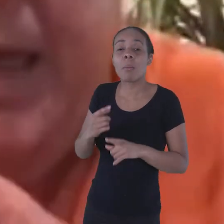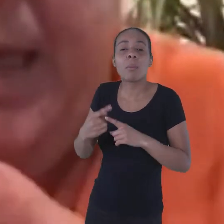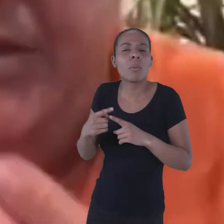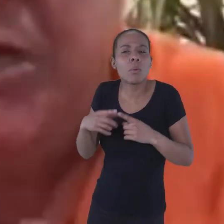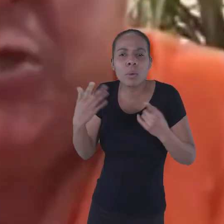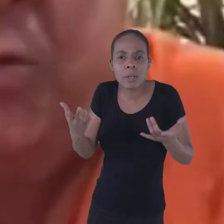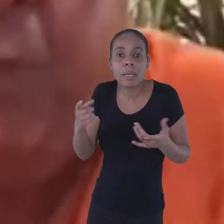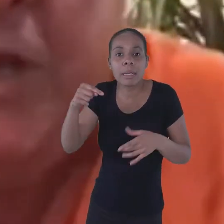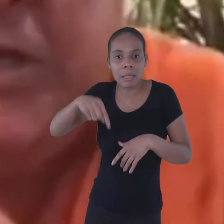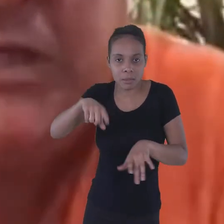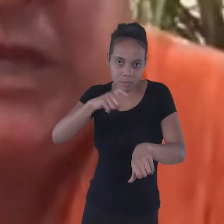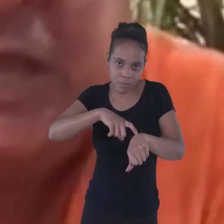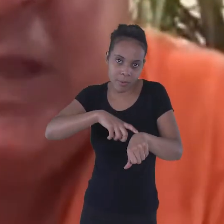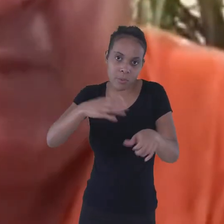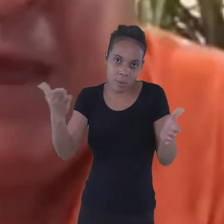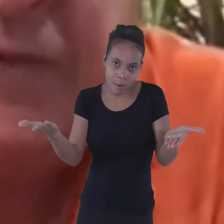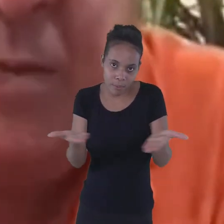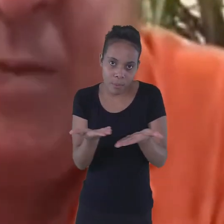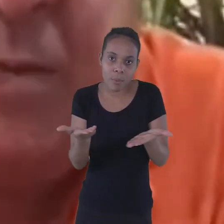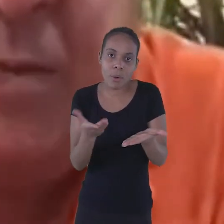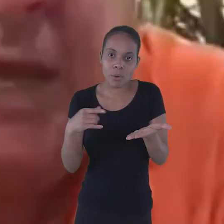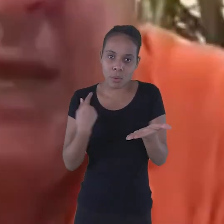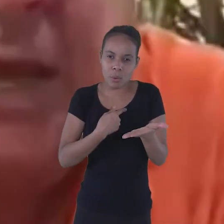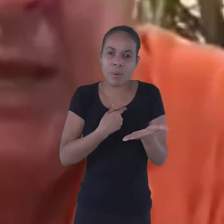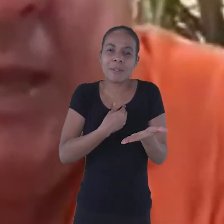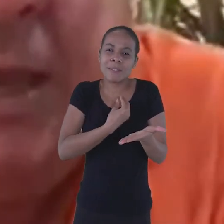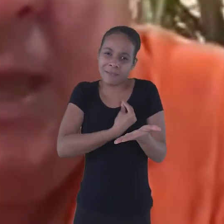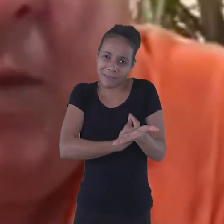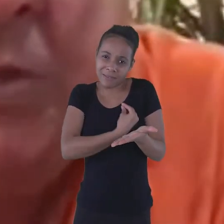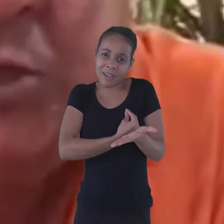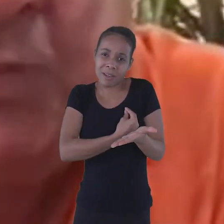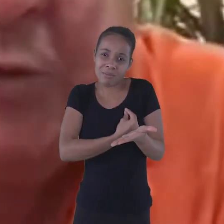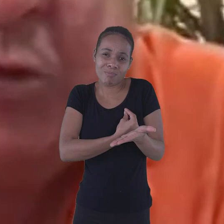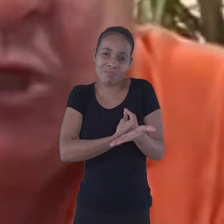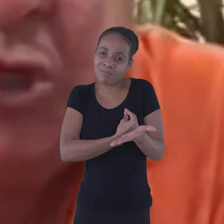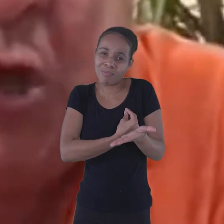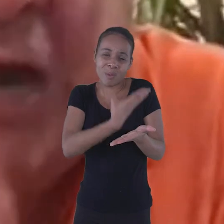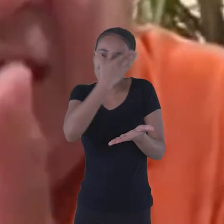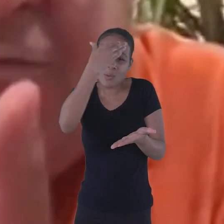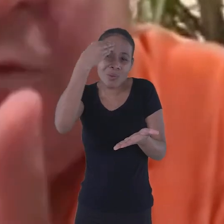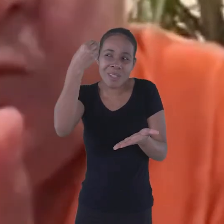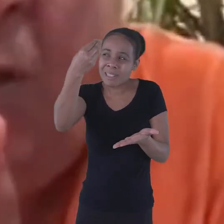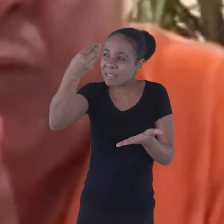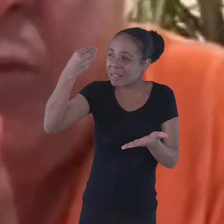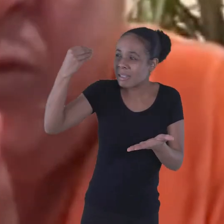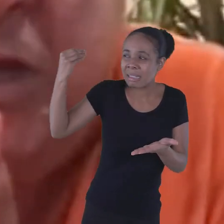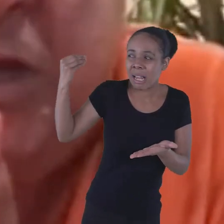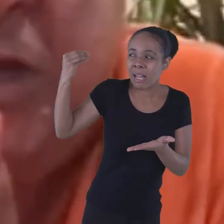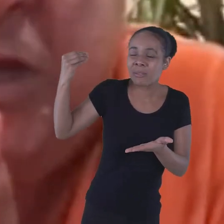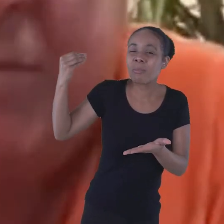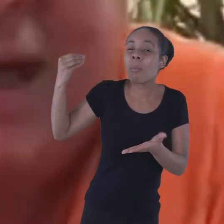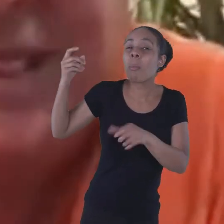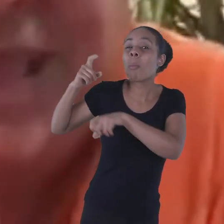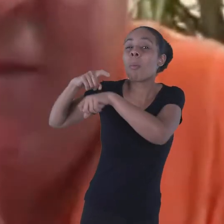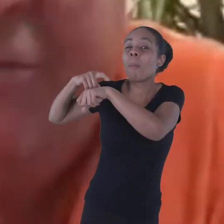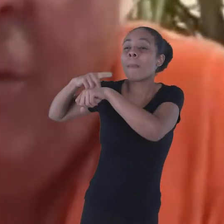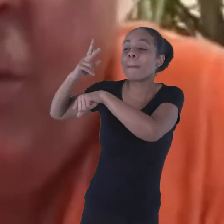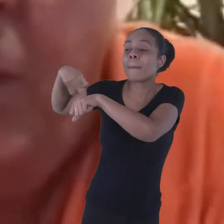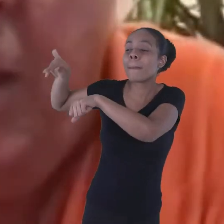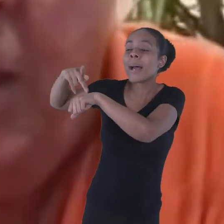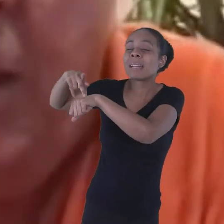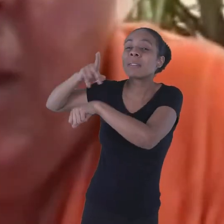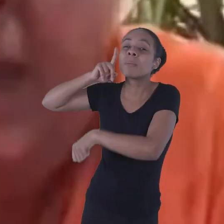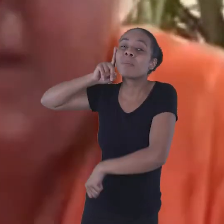agora, a gente não pode esquecer da depressão americana, onde as pessoas se jogavam do alto dos edifícios, se